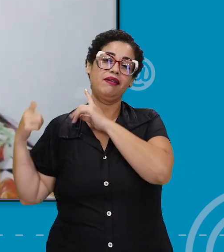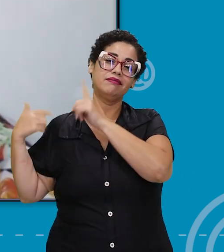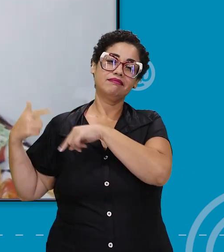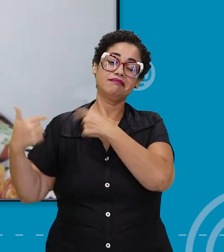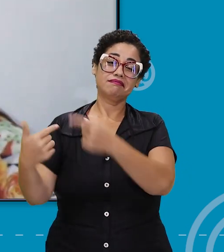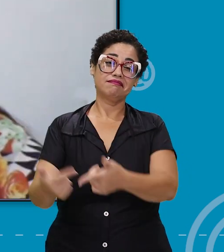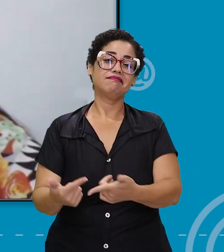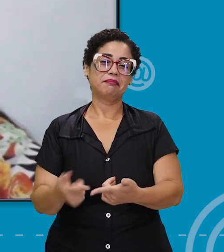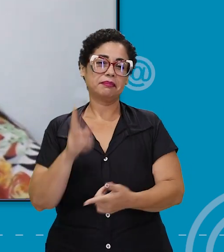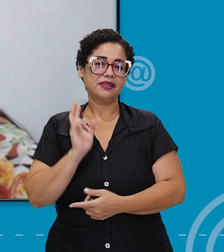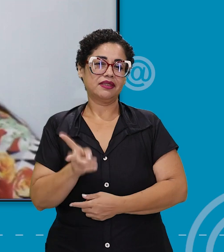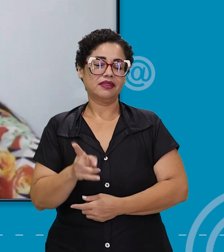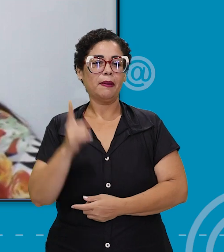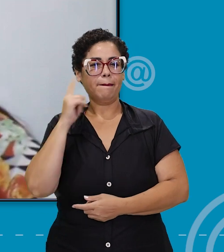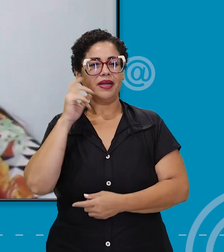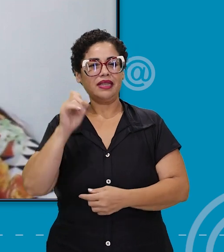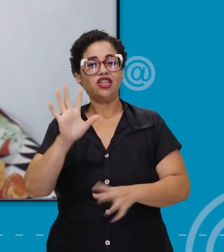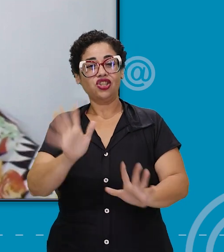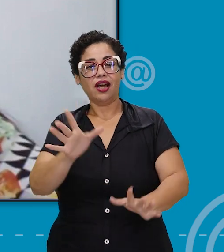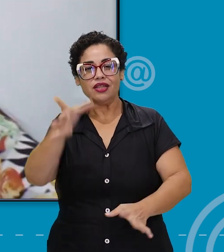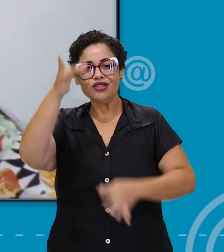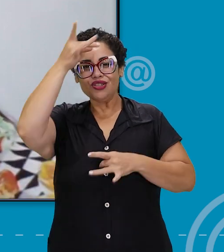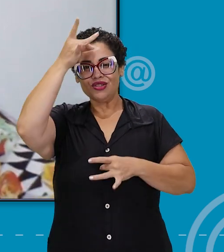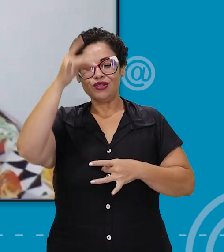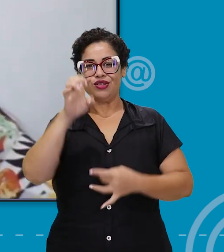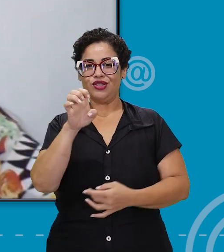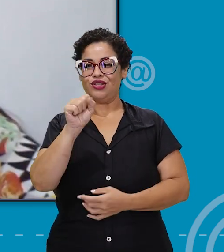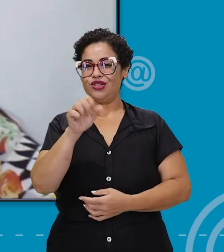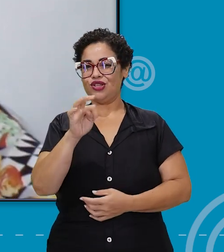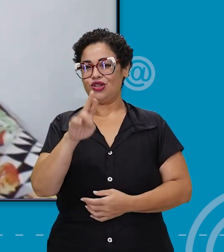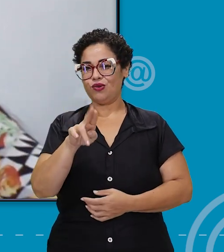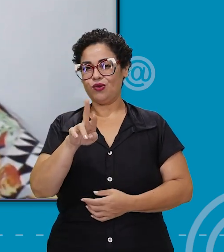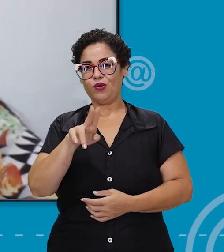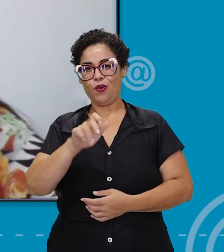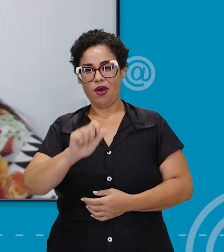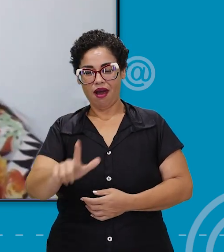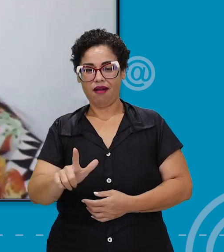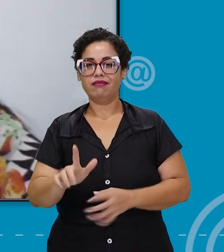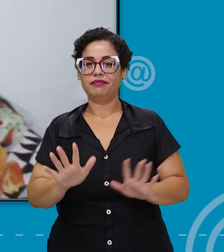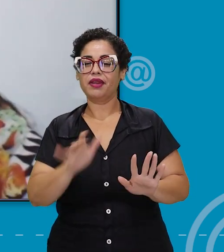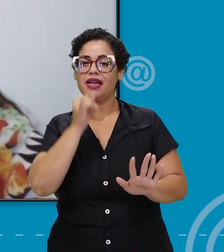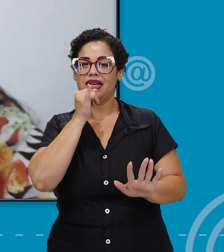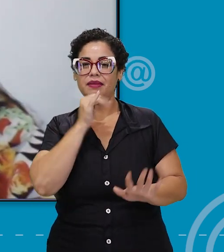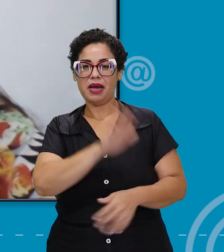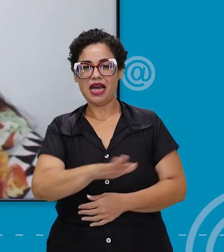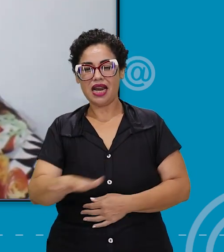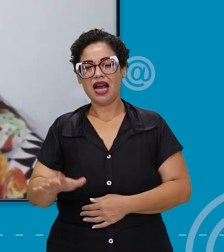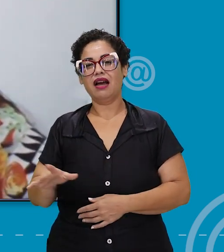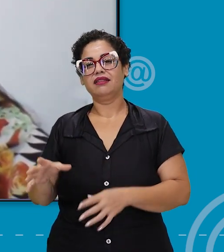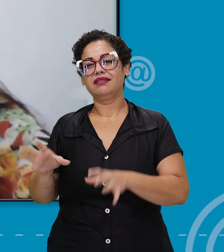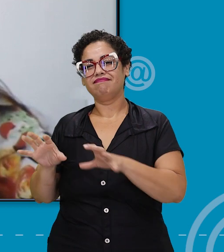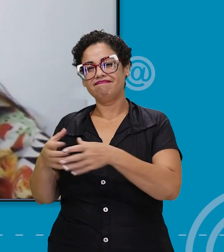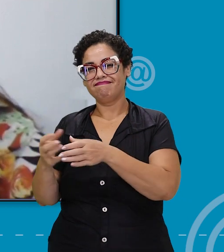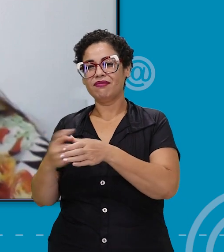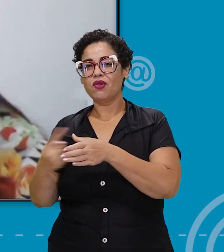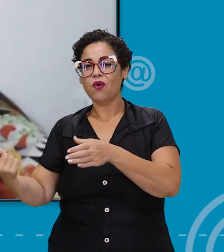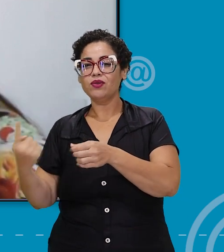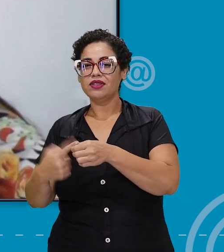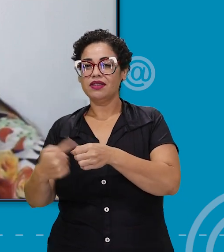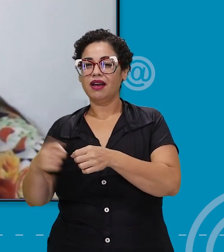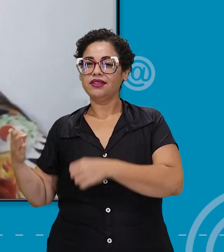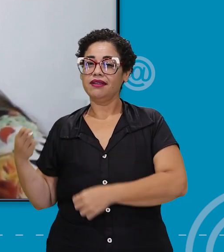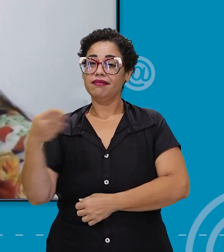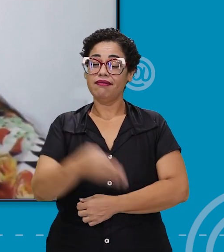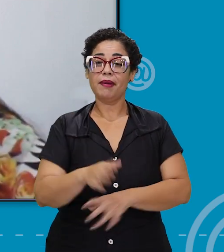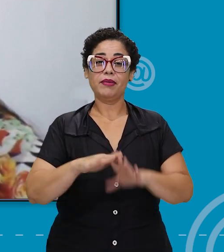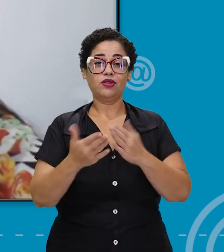por geração. E quando eu digo que ela é uma questão estrutural, porque, por exemplo, a criança da periferia, quando ela vai para a escola,